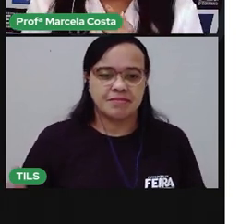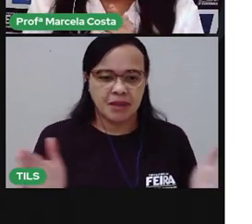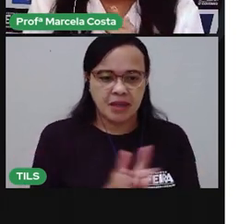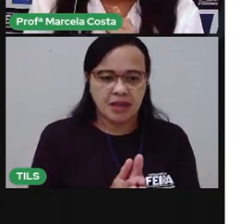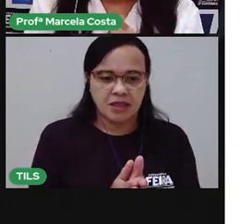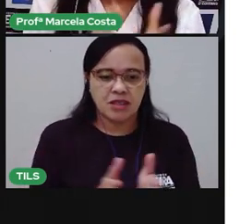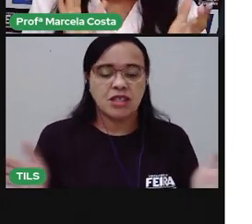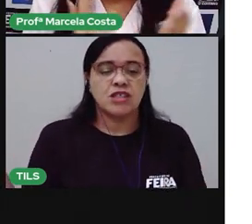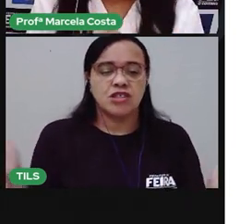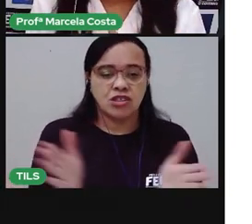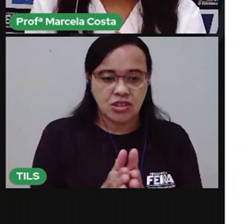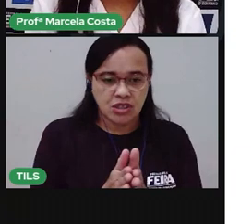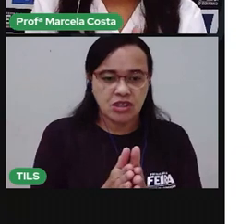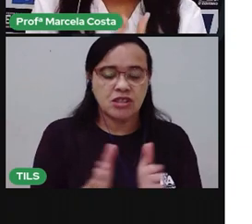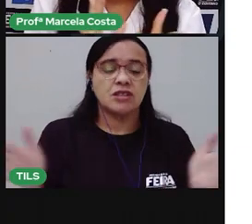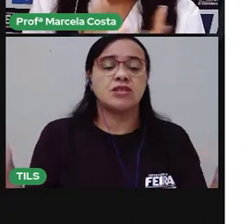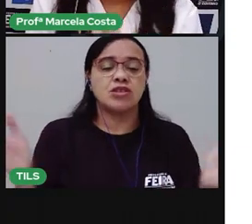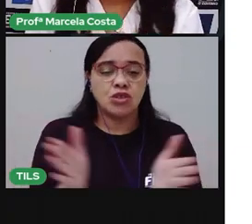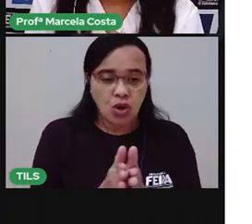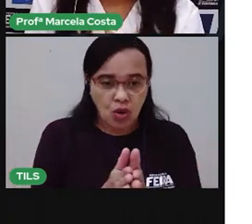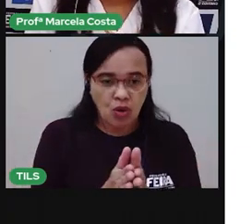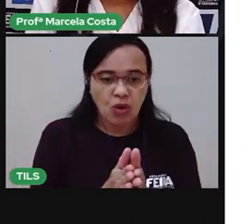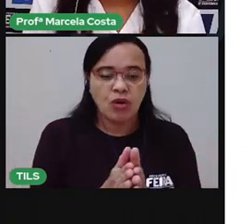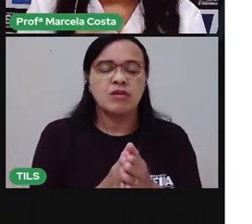Tô bem sim